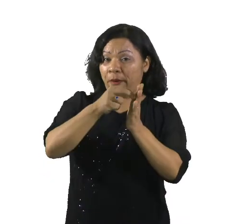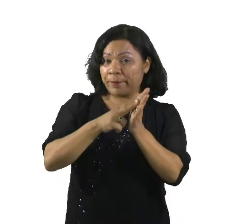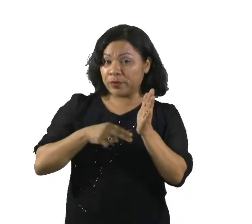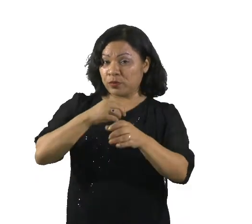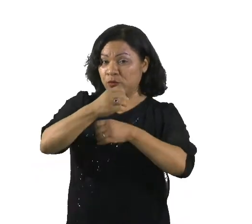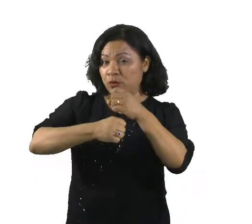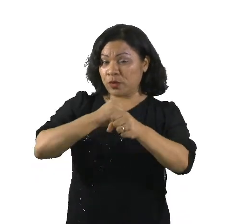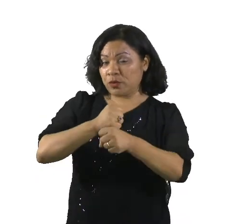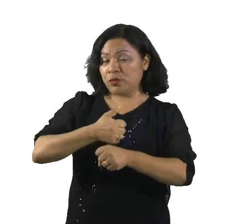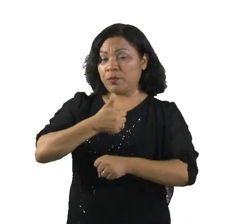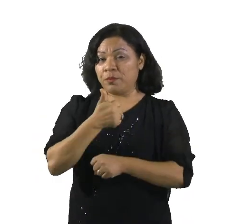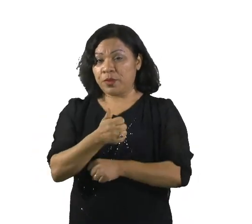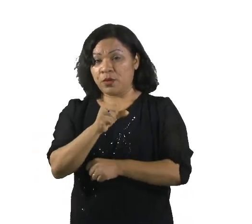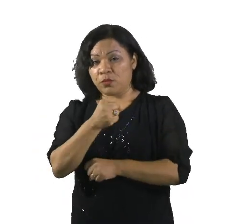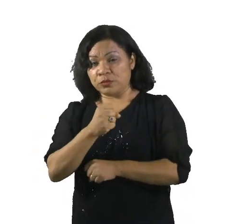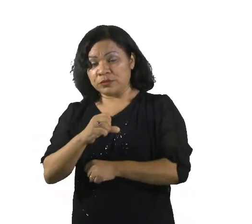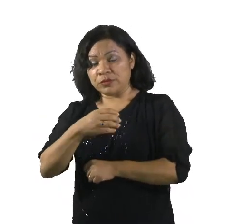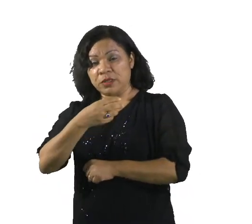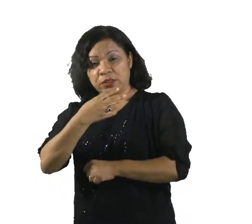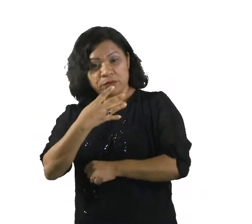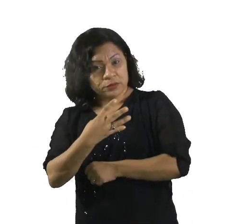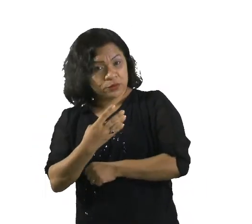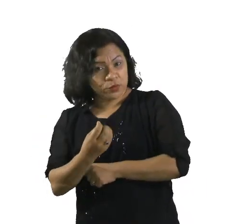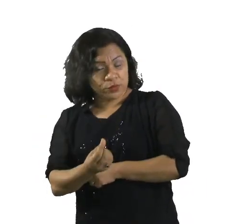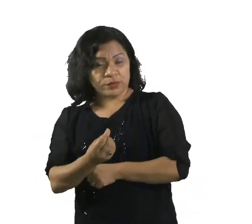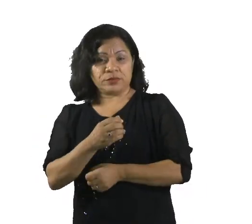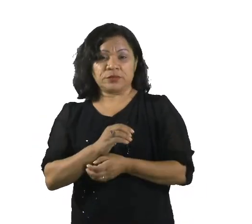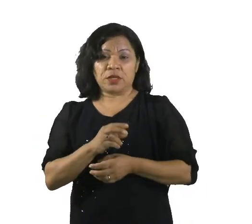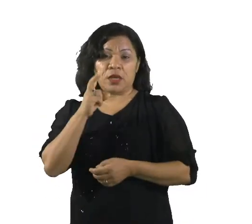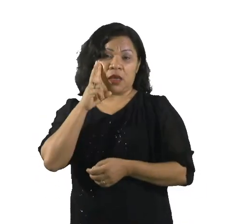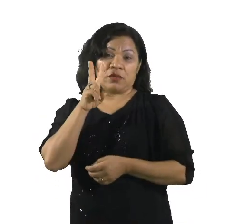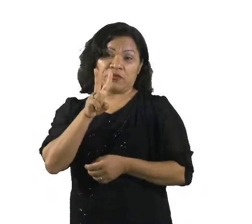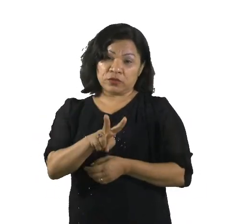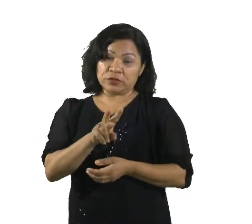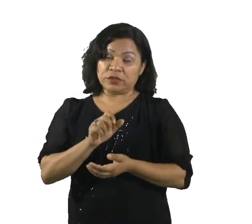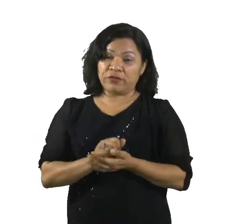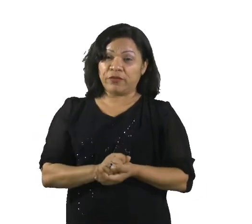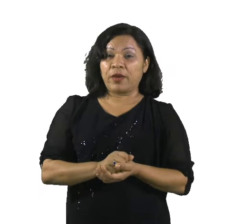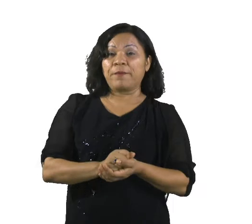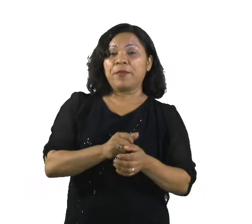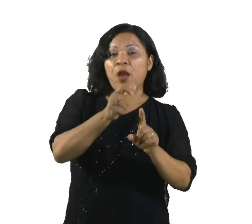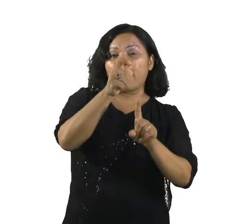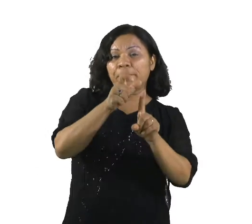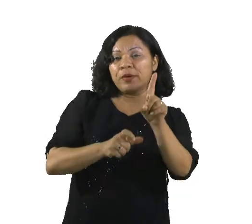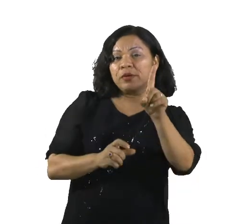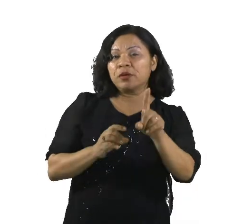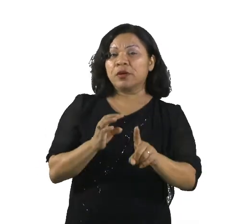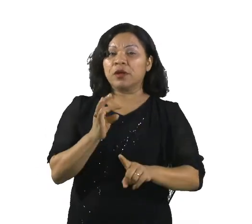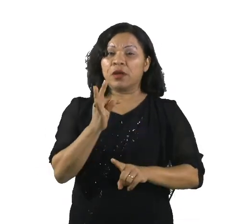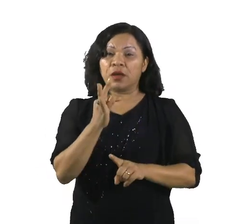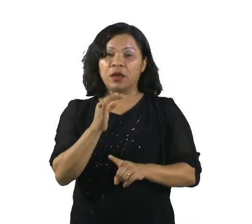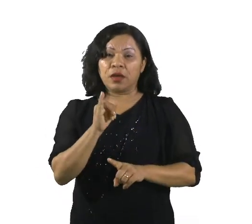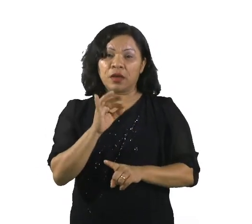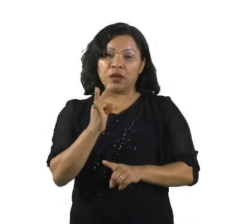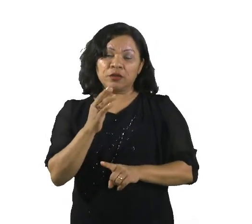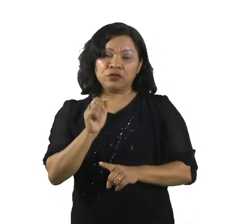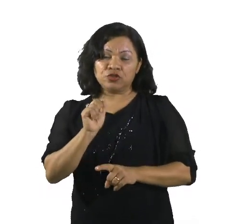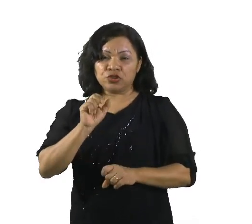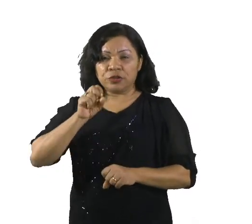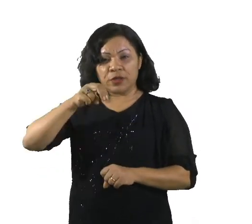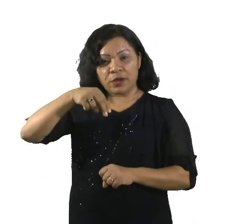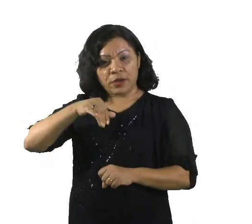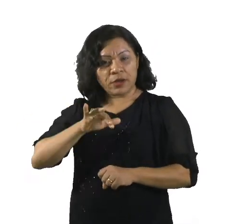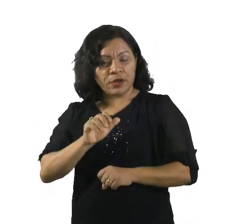1846. Nessa pintura vocês veem a Titânia, que é um ser mitológico. Durante